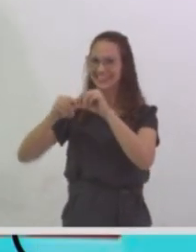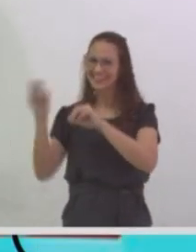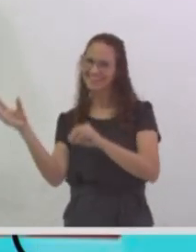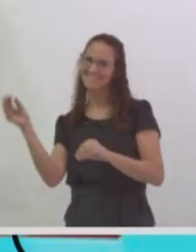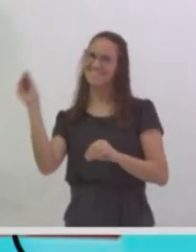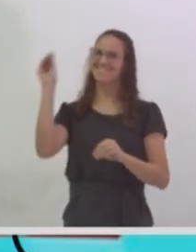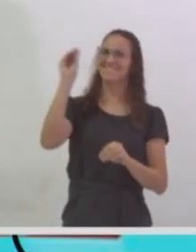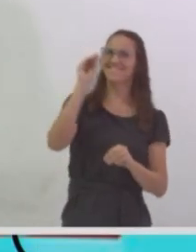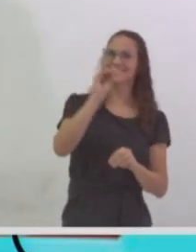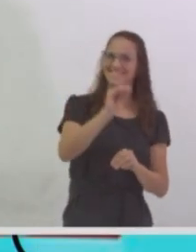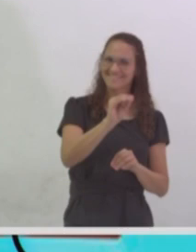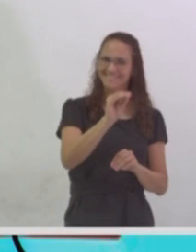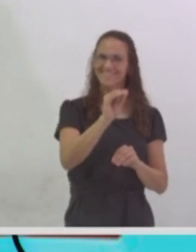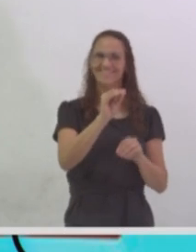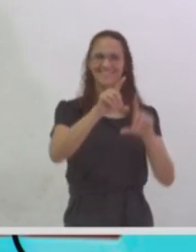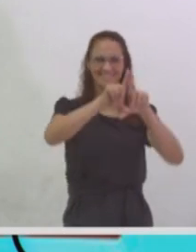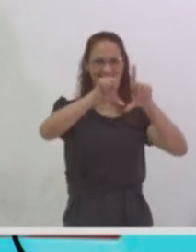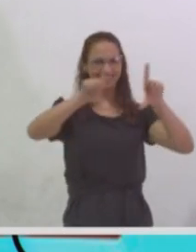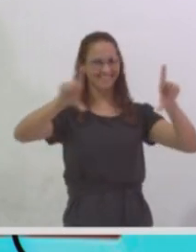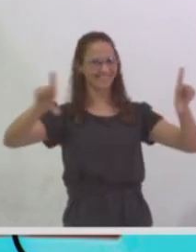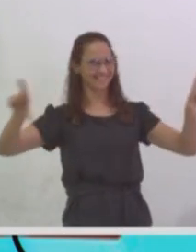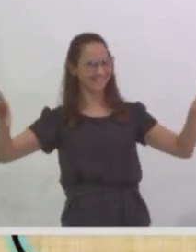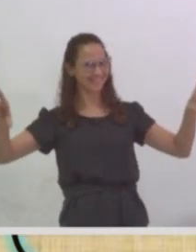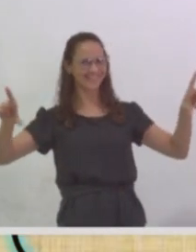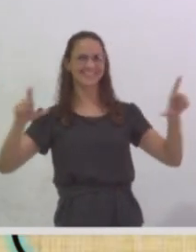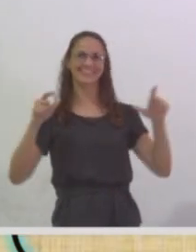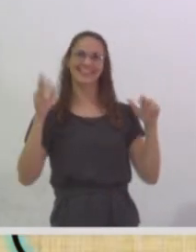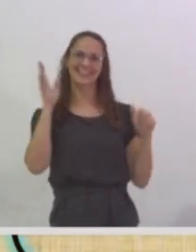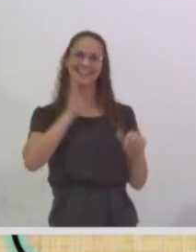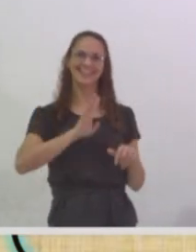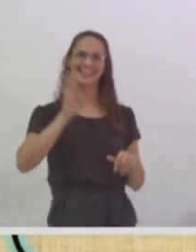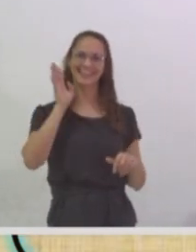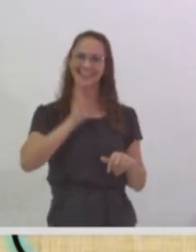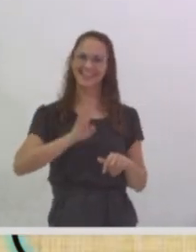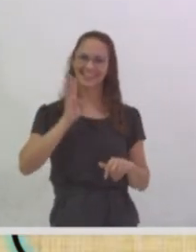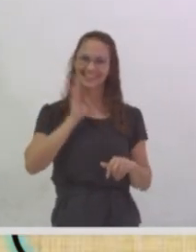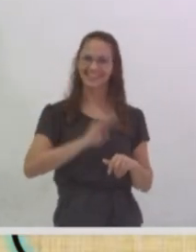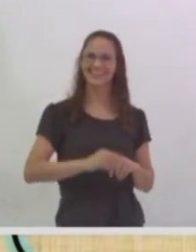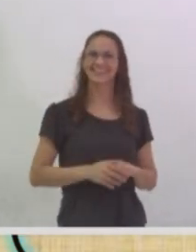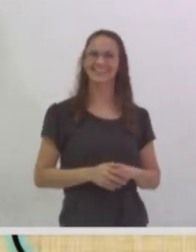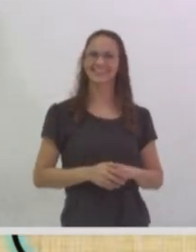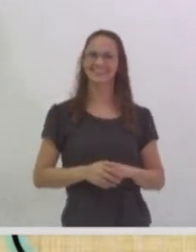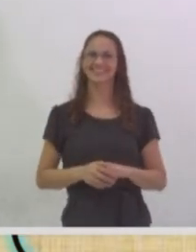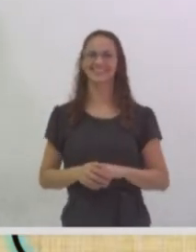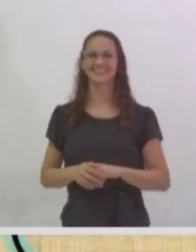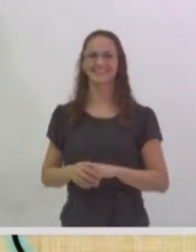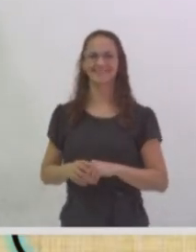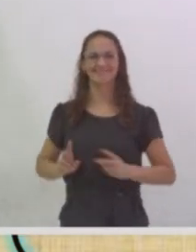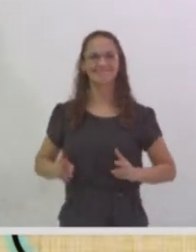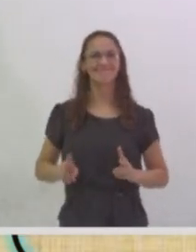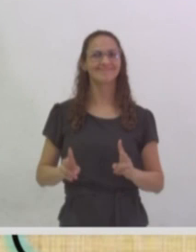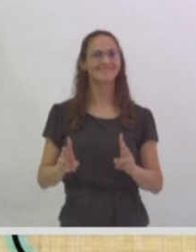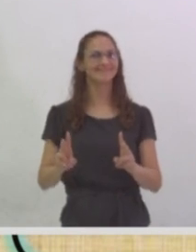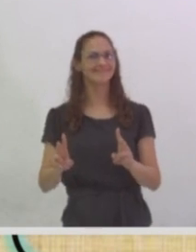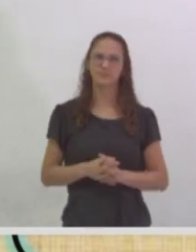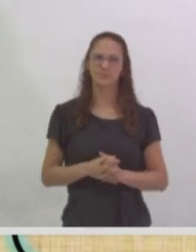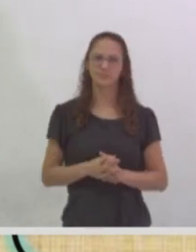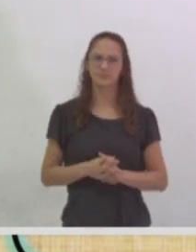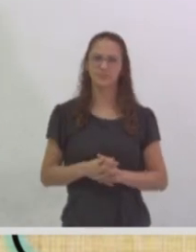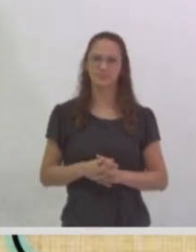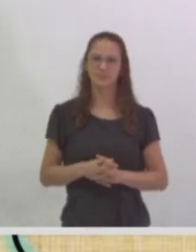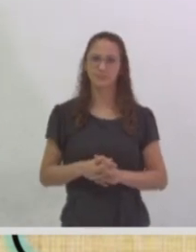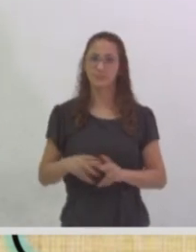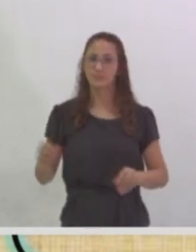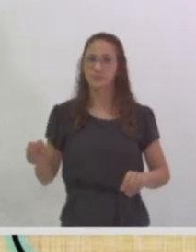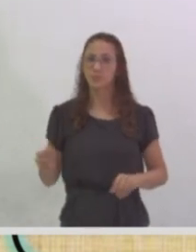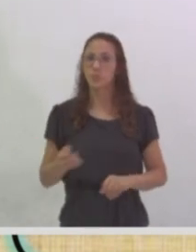uma estrelinha! Legal, legal, legal! E vamos continuar a história. Vamos ver.